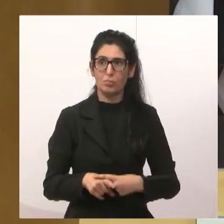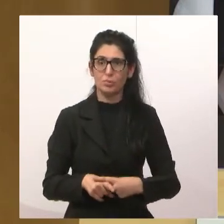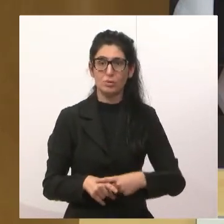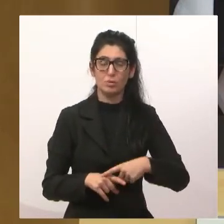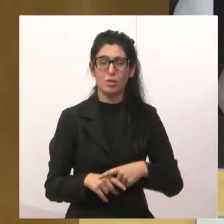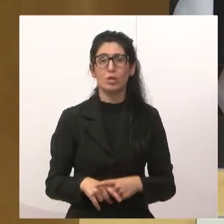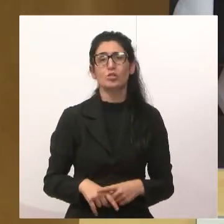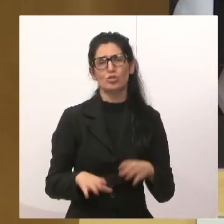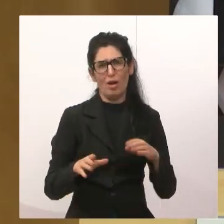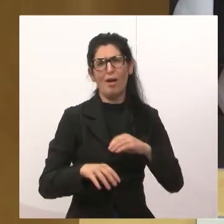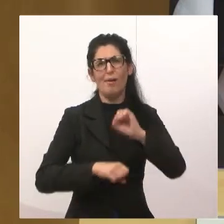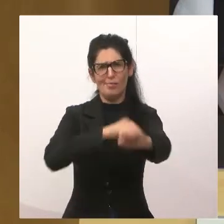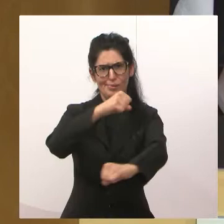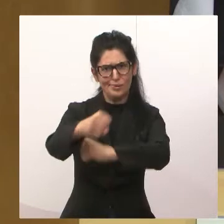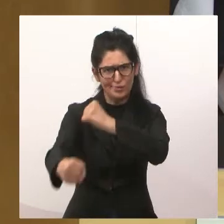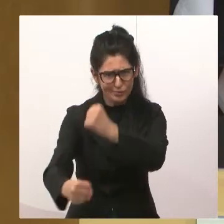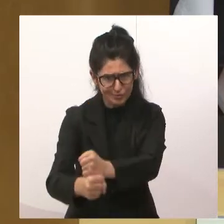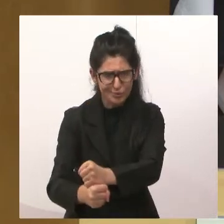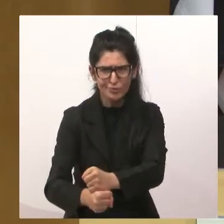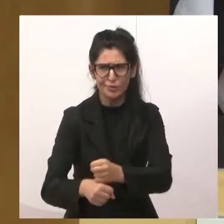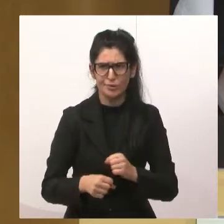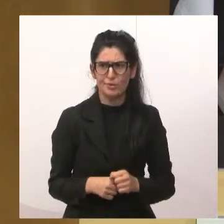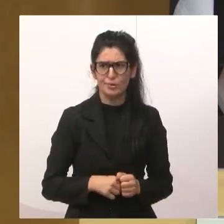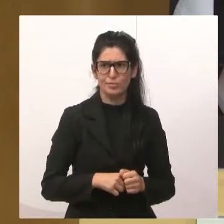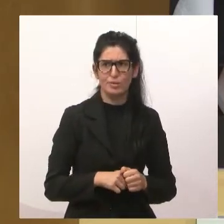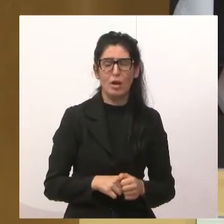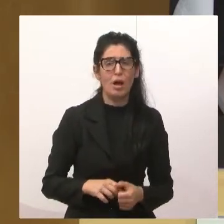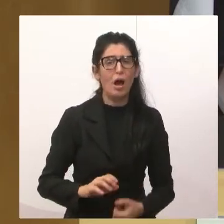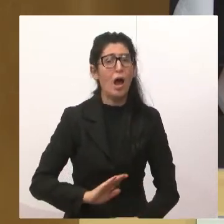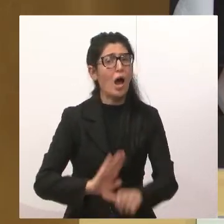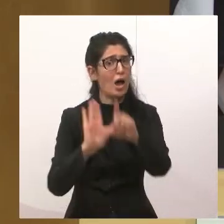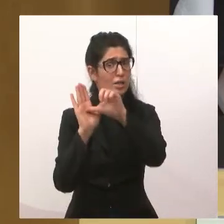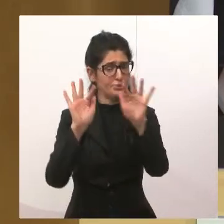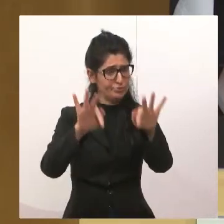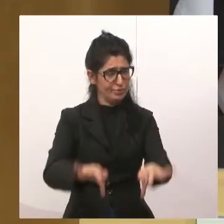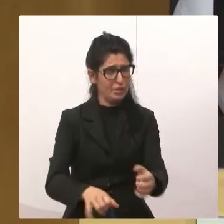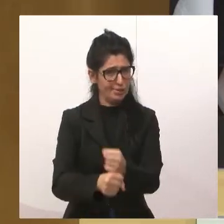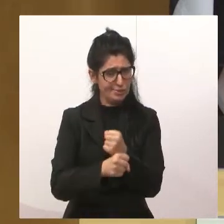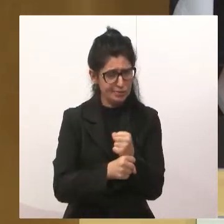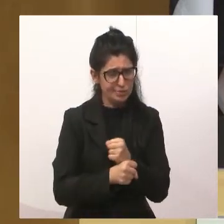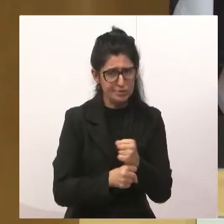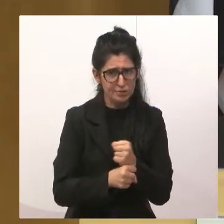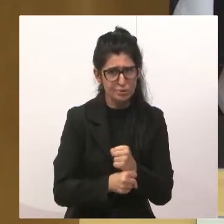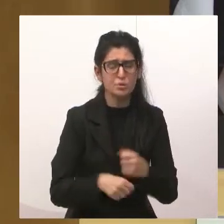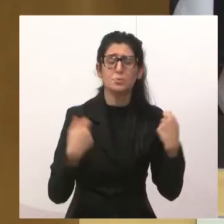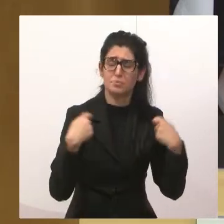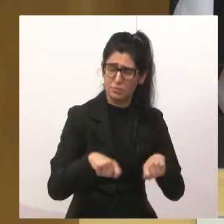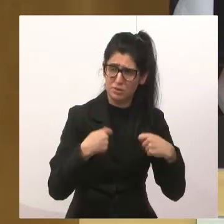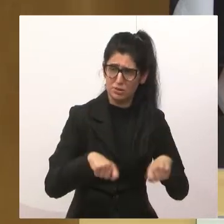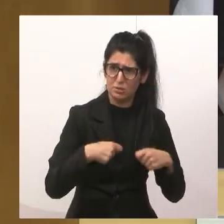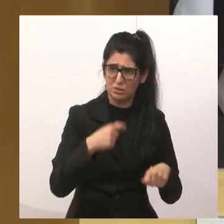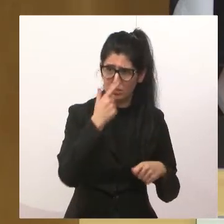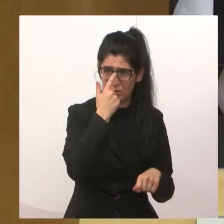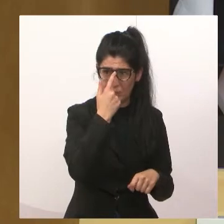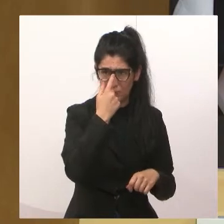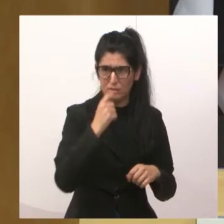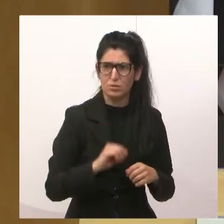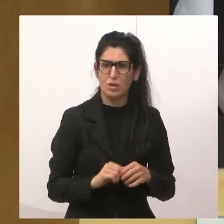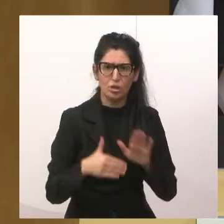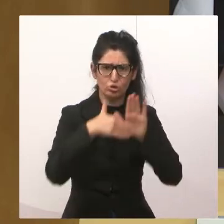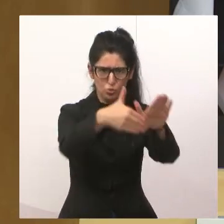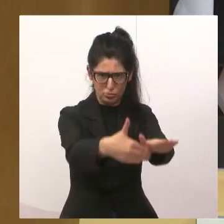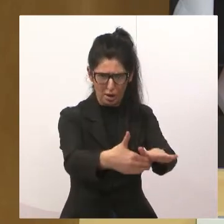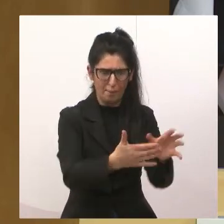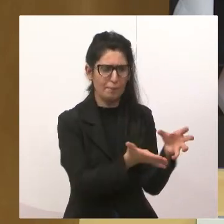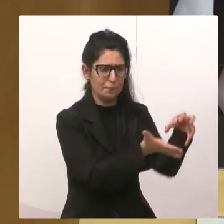muito que elas recebessem antes de virar esse ano, para poder realizar os investimentos nessas entidades, que, como